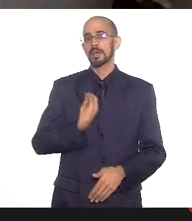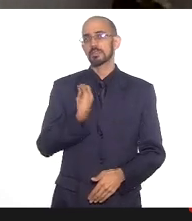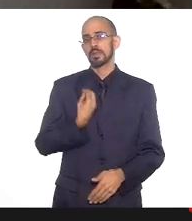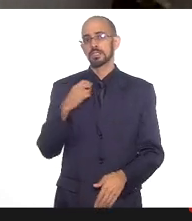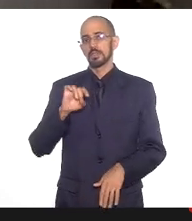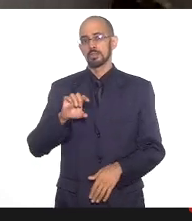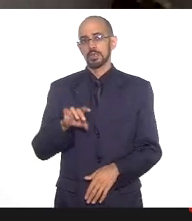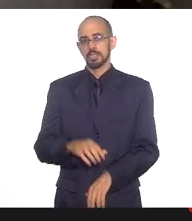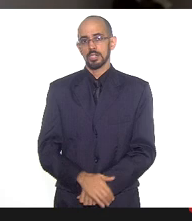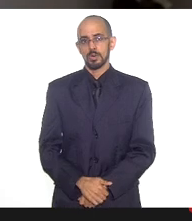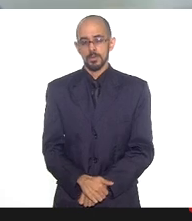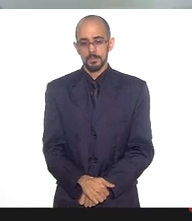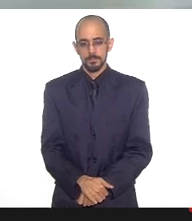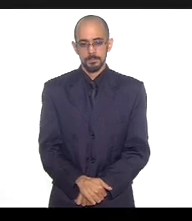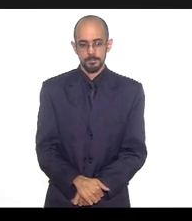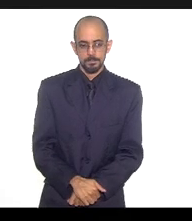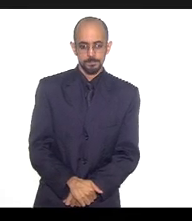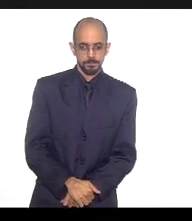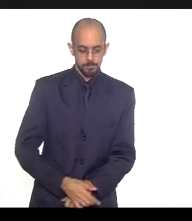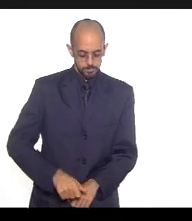especial. Eu,